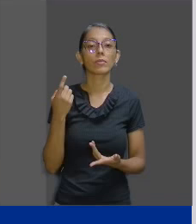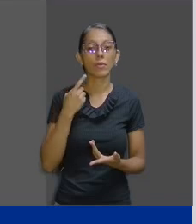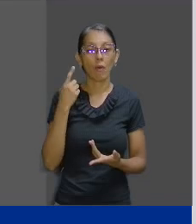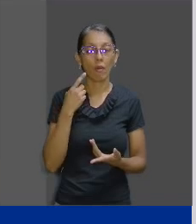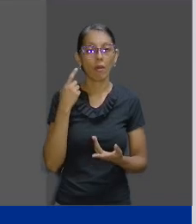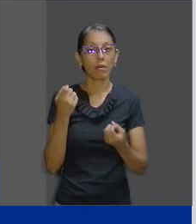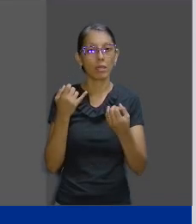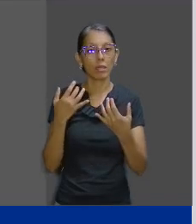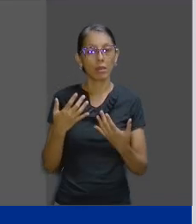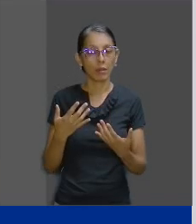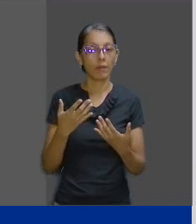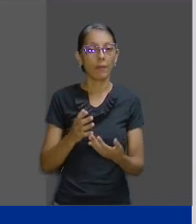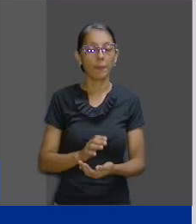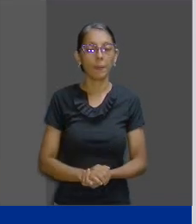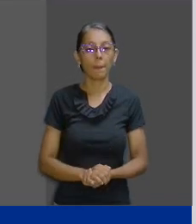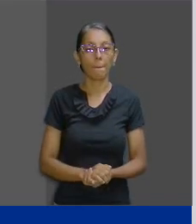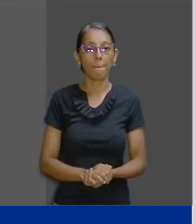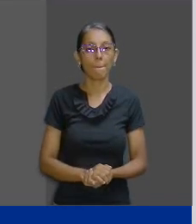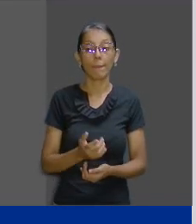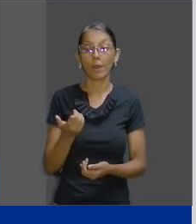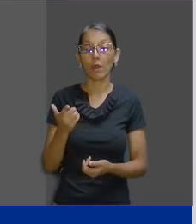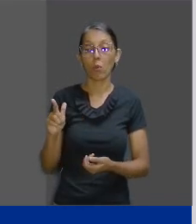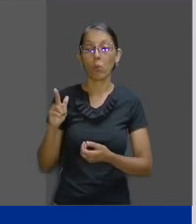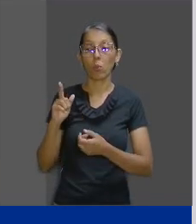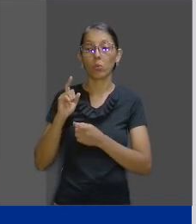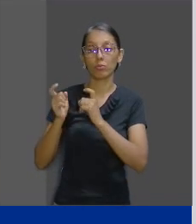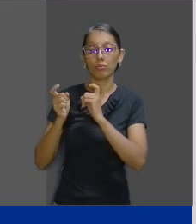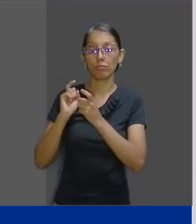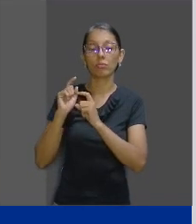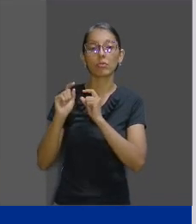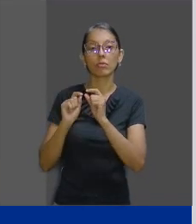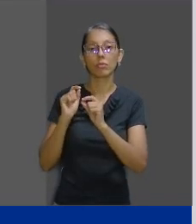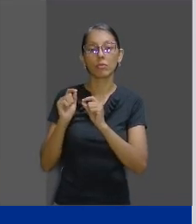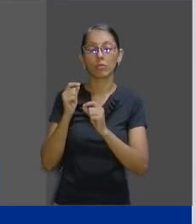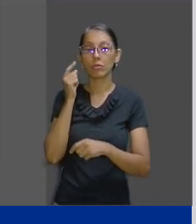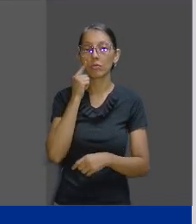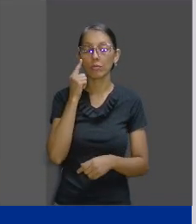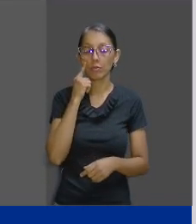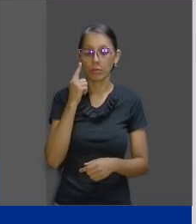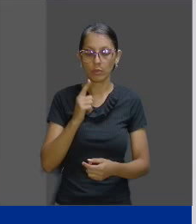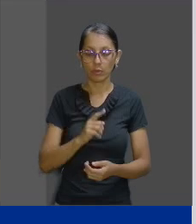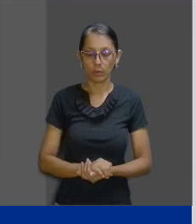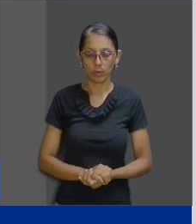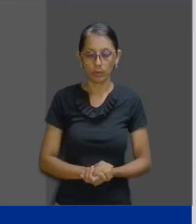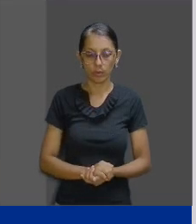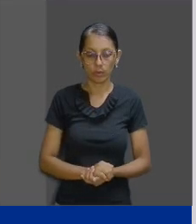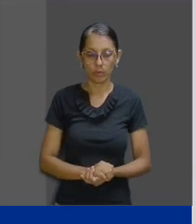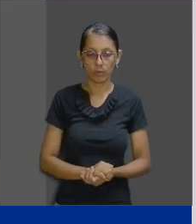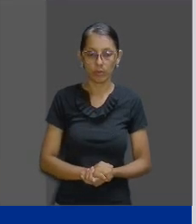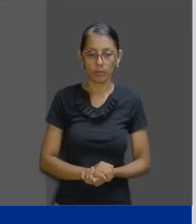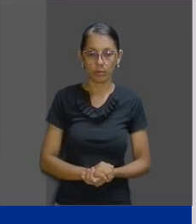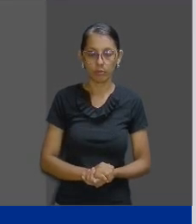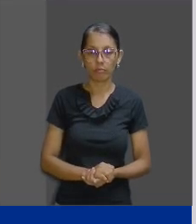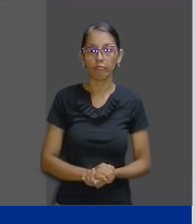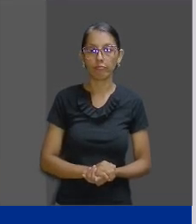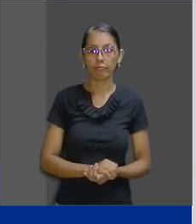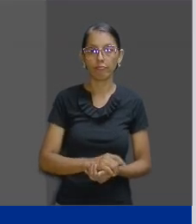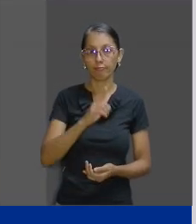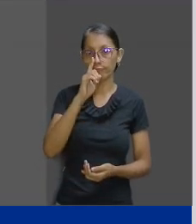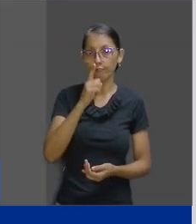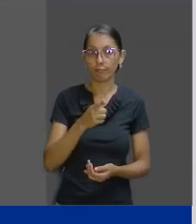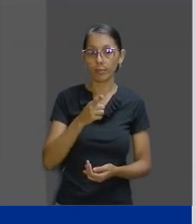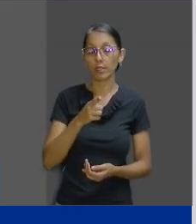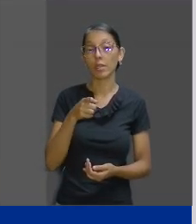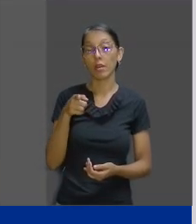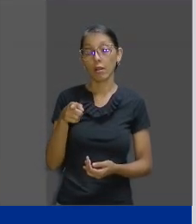No próximo diálogo, nós temos o seguinte diálogo. Eu já mandei a Léo pegar a menina do Alex, tá? E a